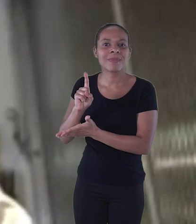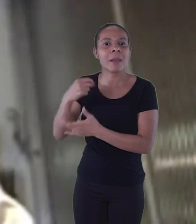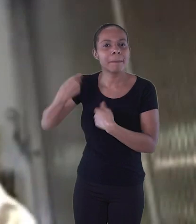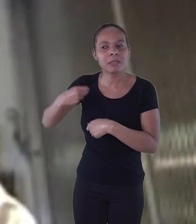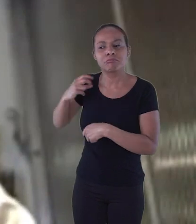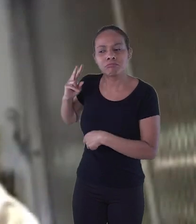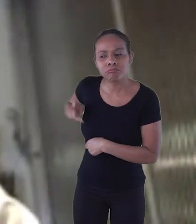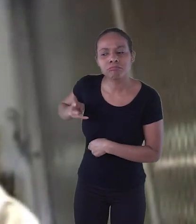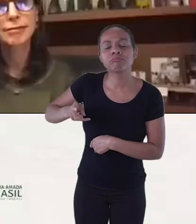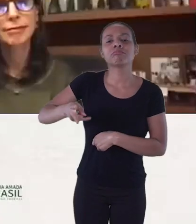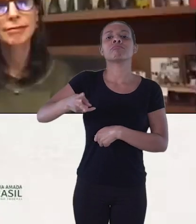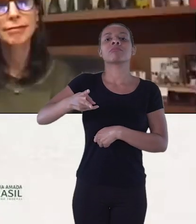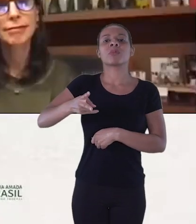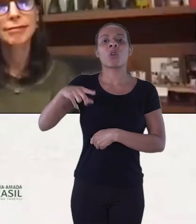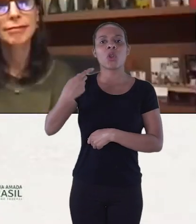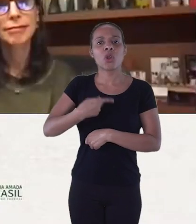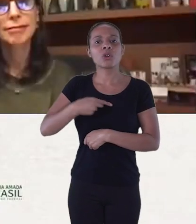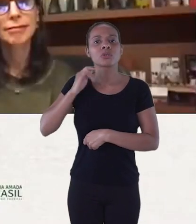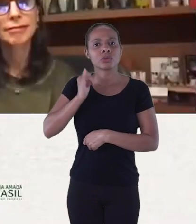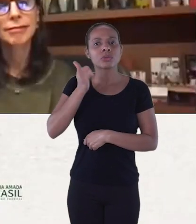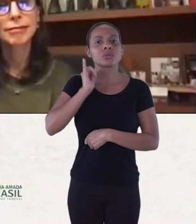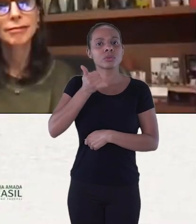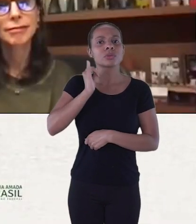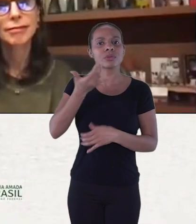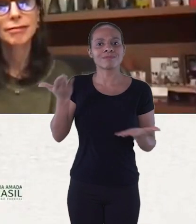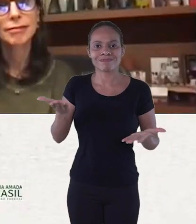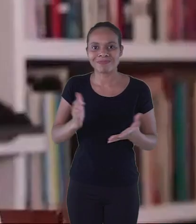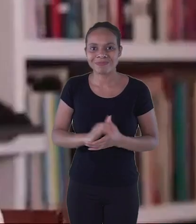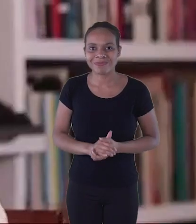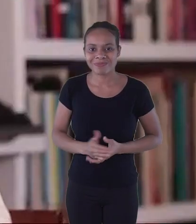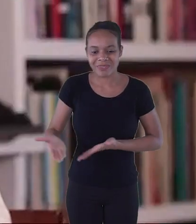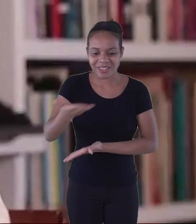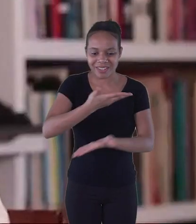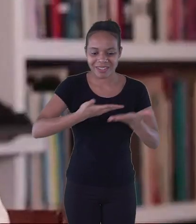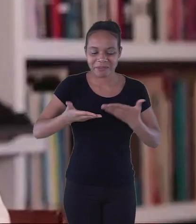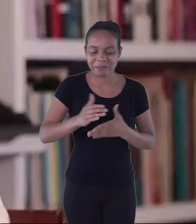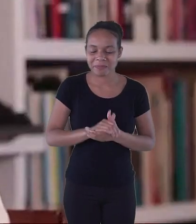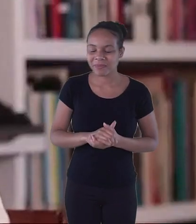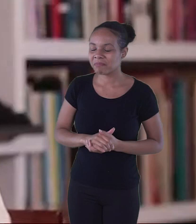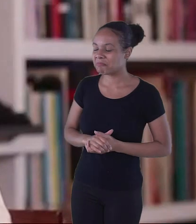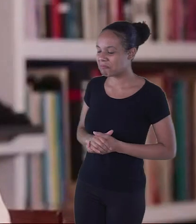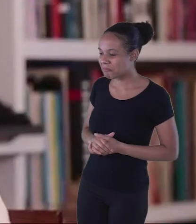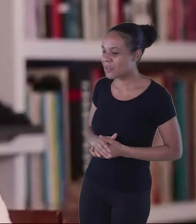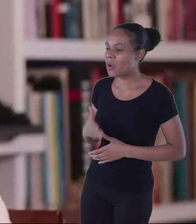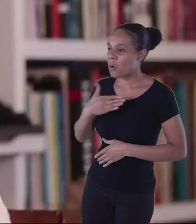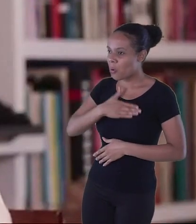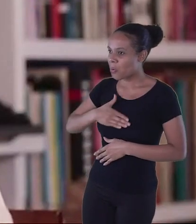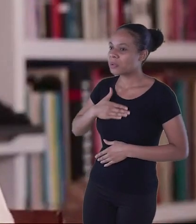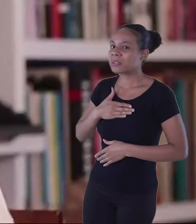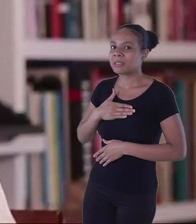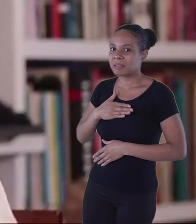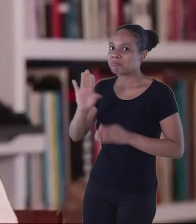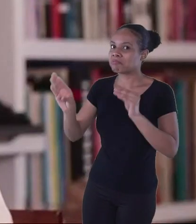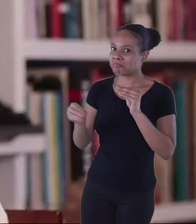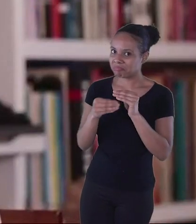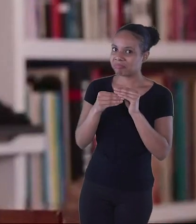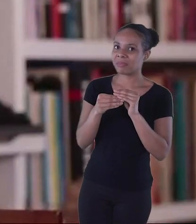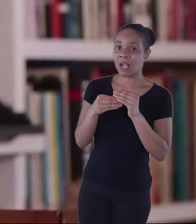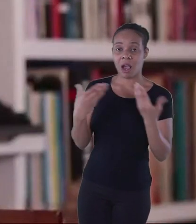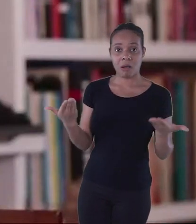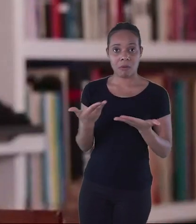gente consegue imaginar esse país. Bem, eu faço 2 observações. A primeira é que são